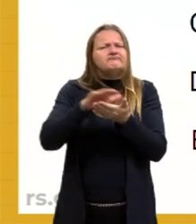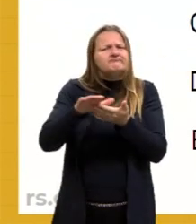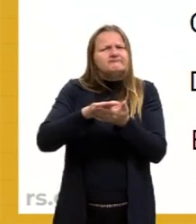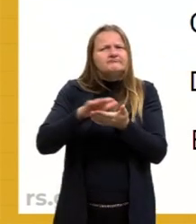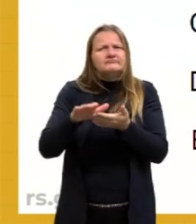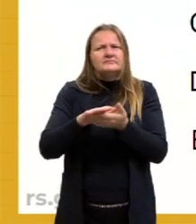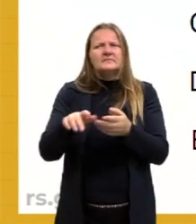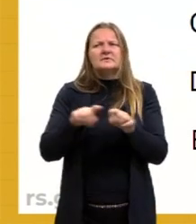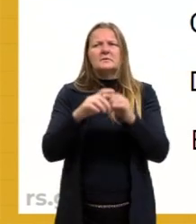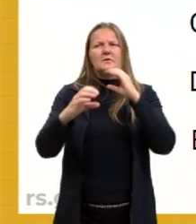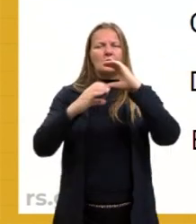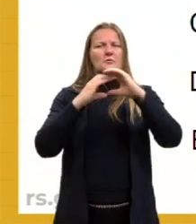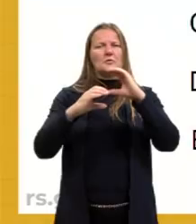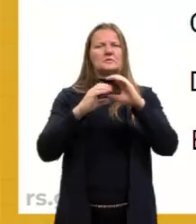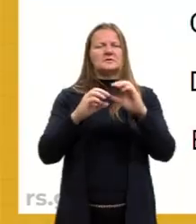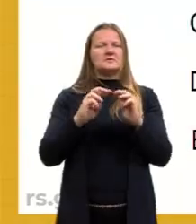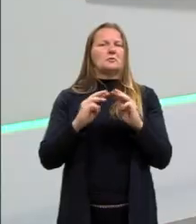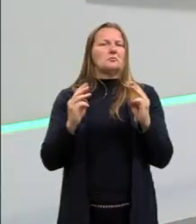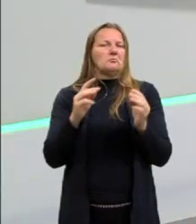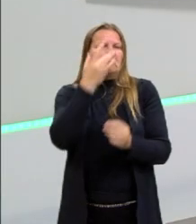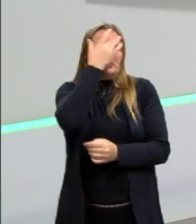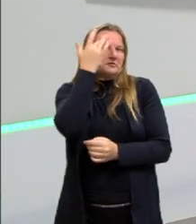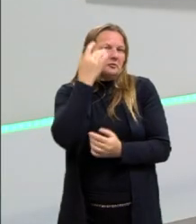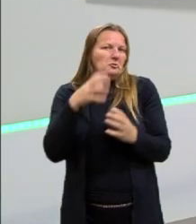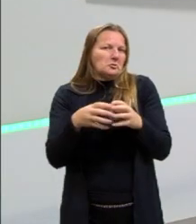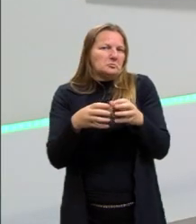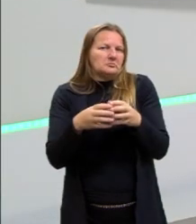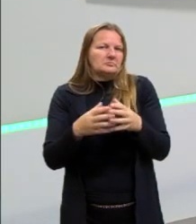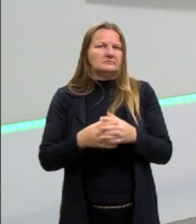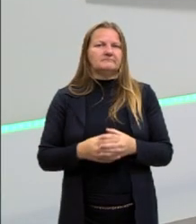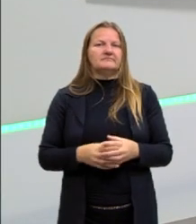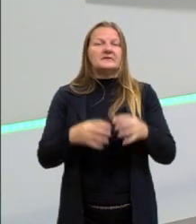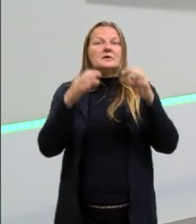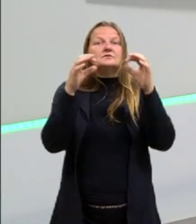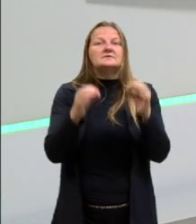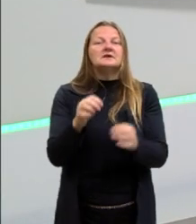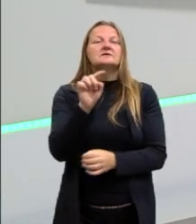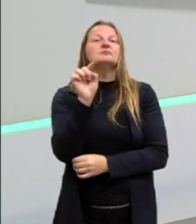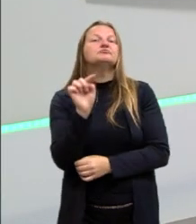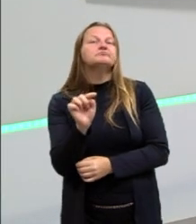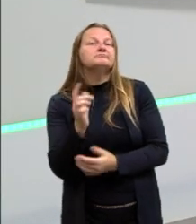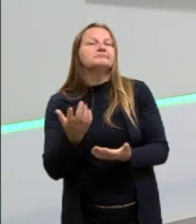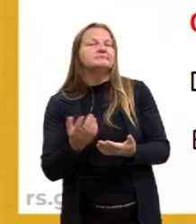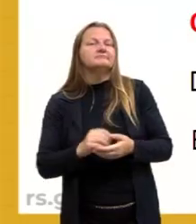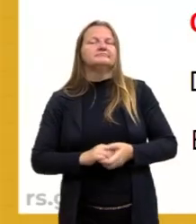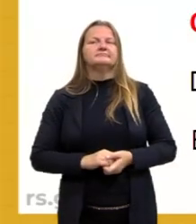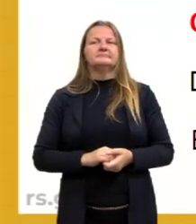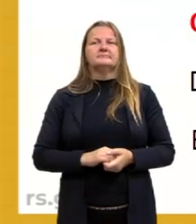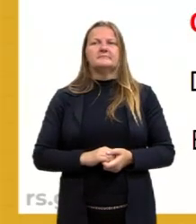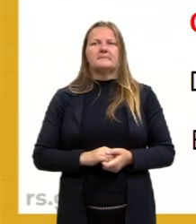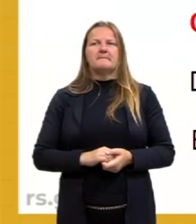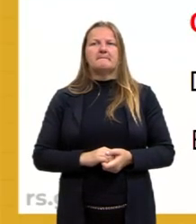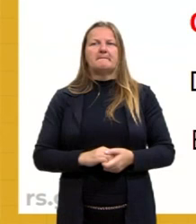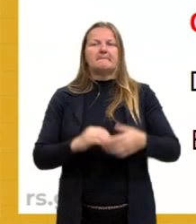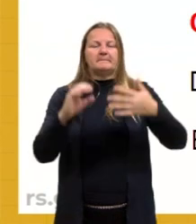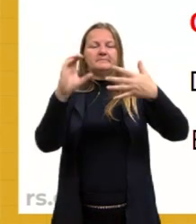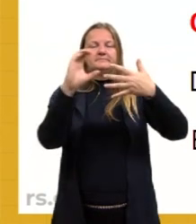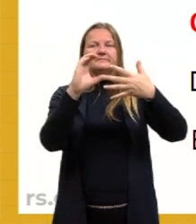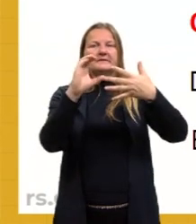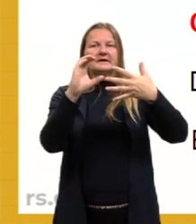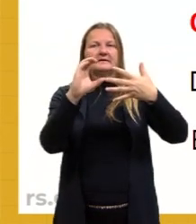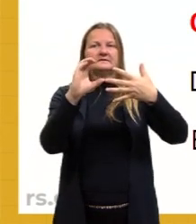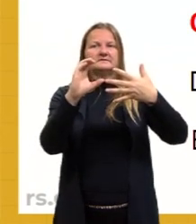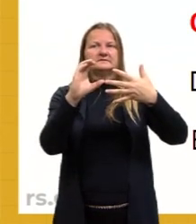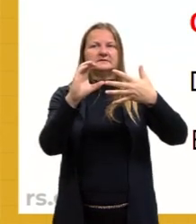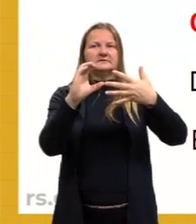impressa meio de comunicação de massa a nossa resposta correta aqui como já tinha dito anteriormente a nossa letra